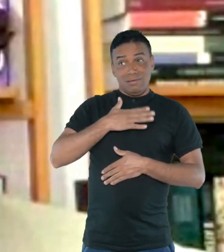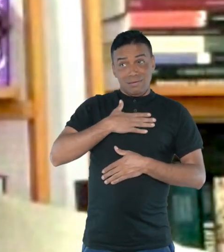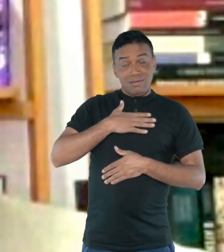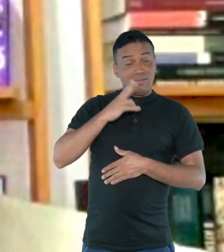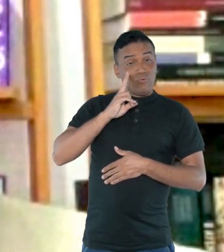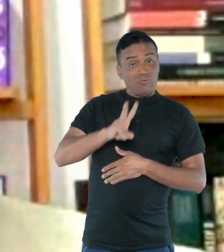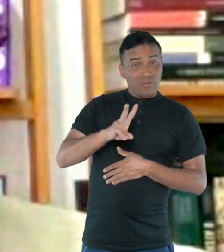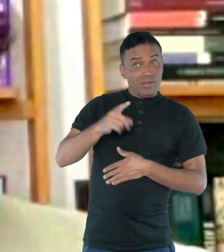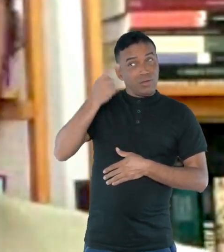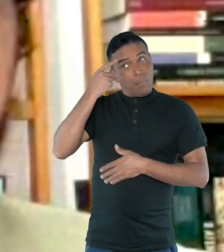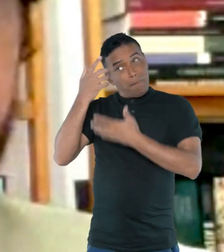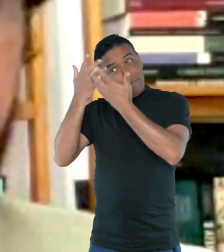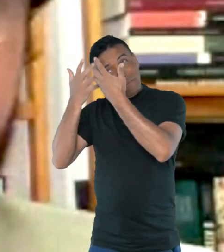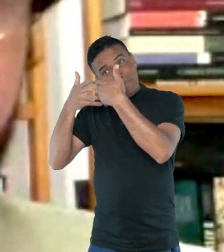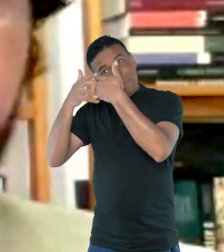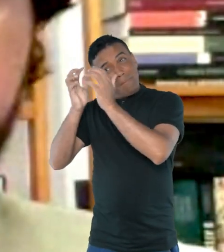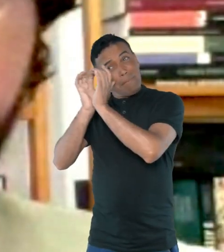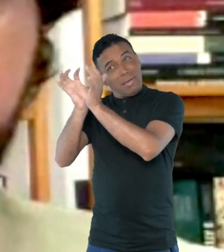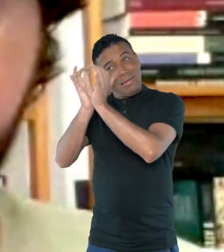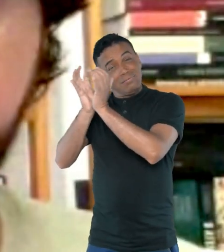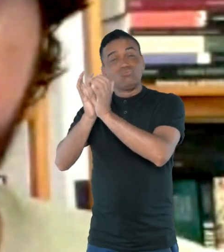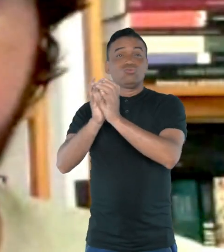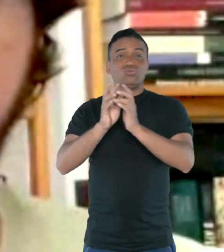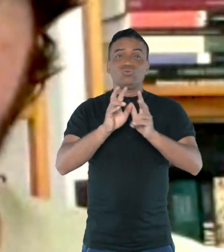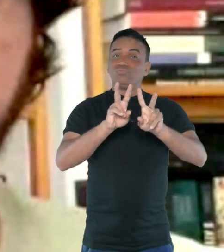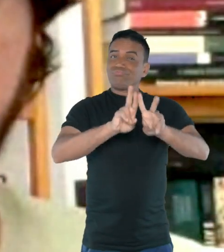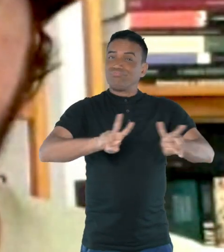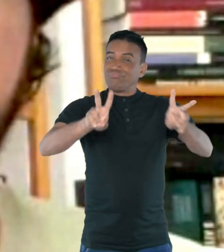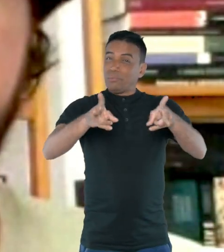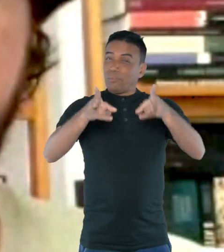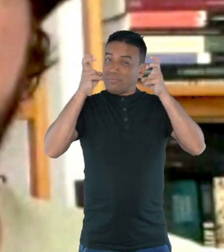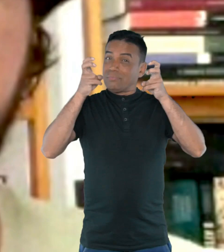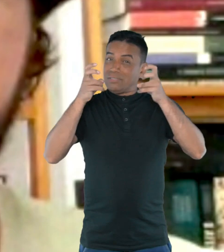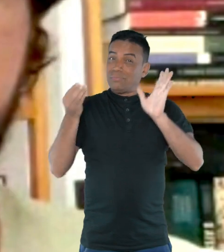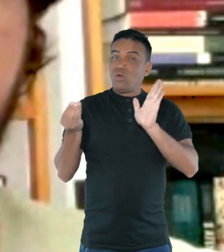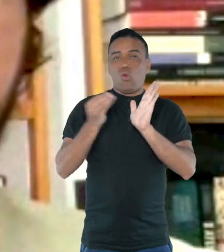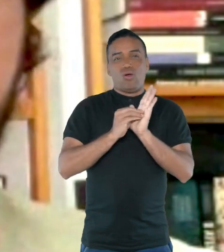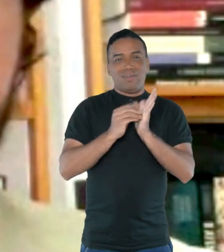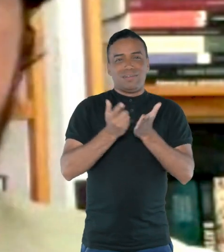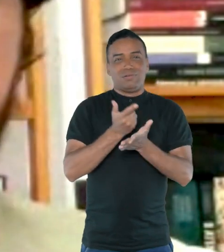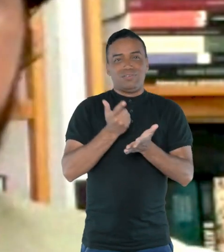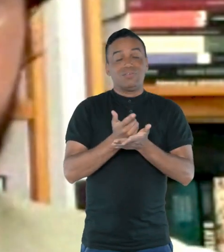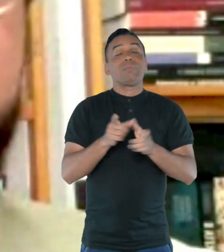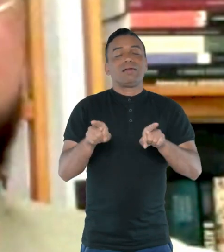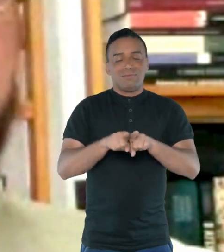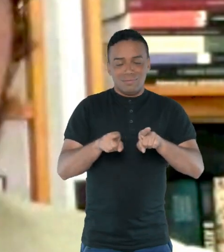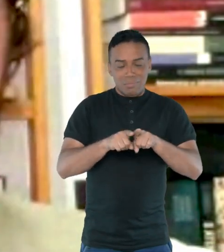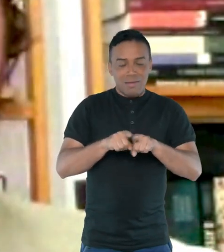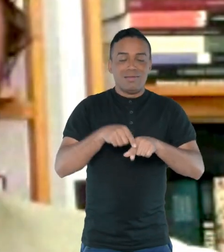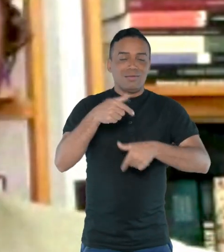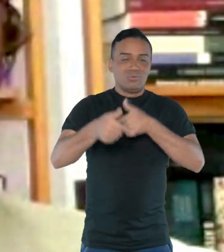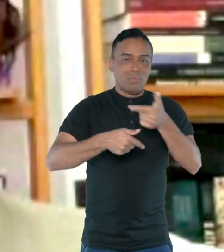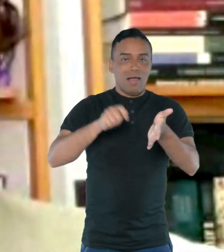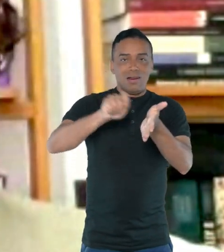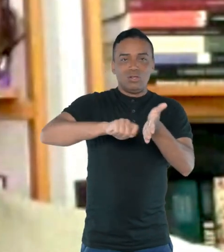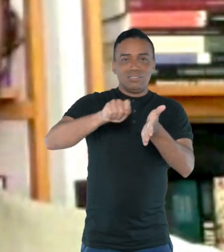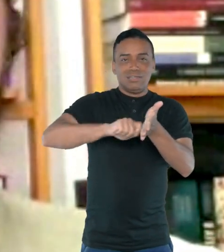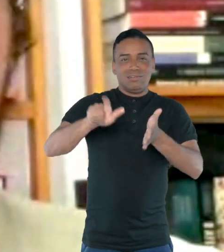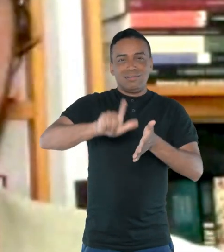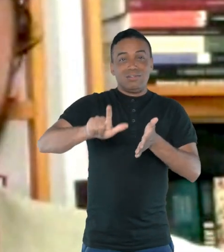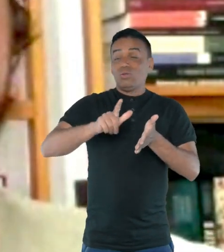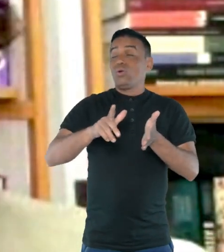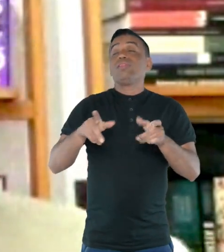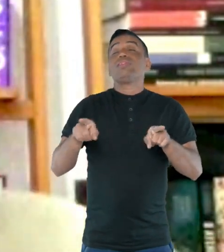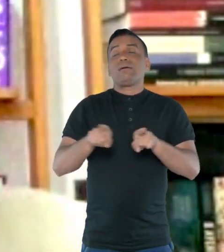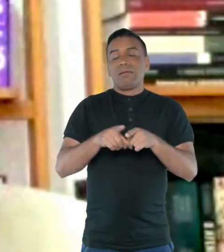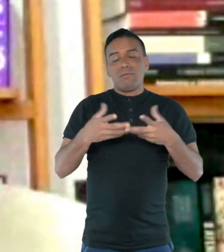relação ao que eu ouvi, mas também é necessário dizer que é um trabalho, certamente, de muita